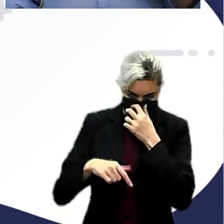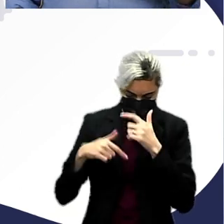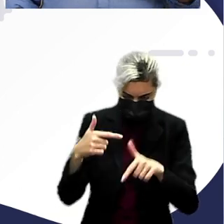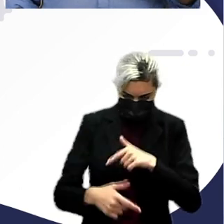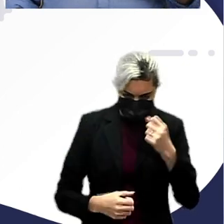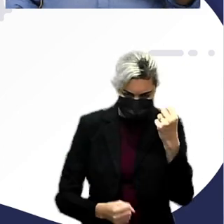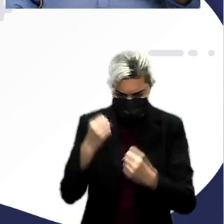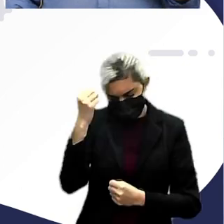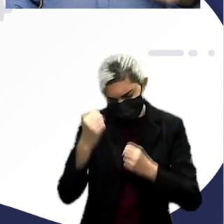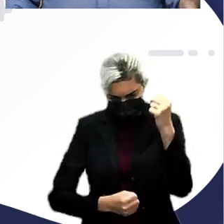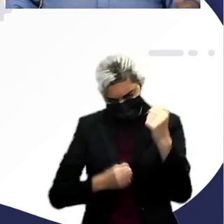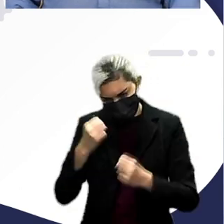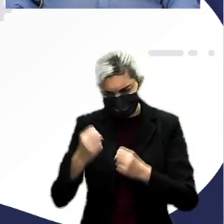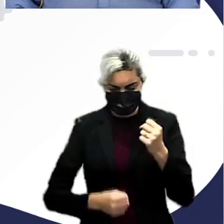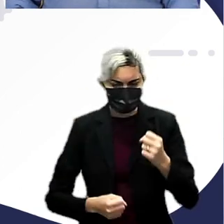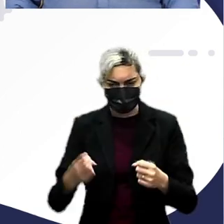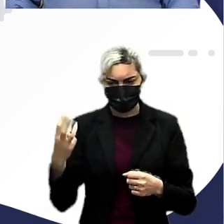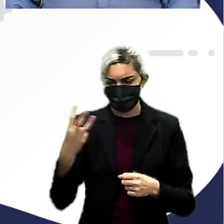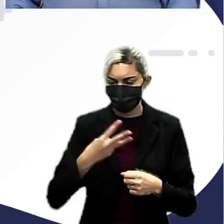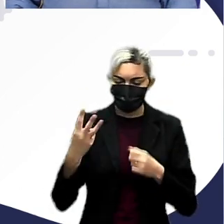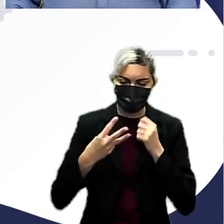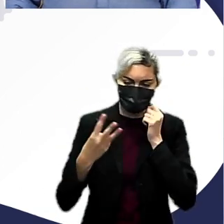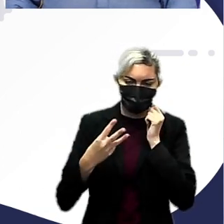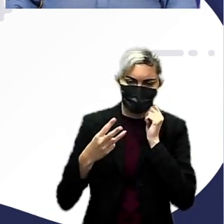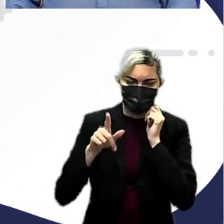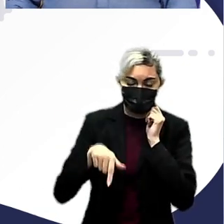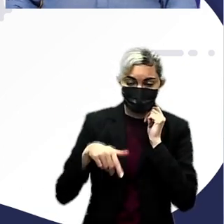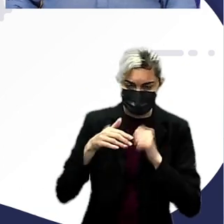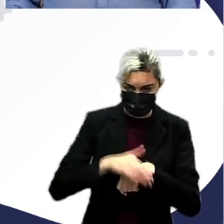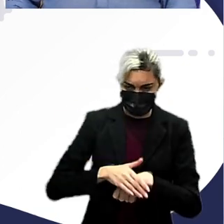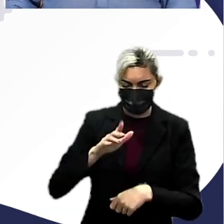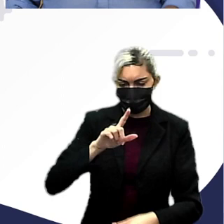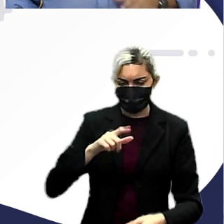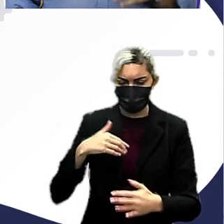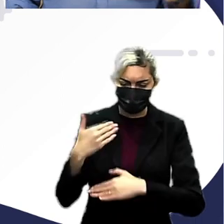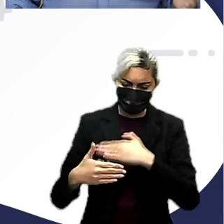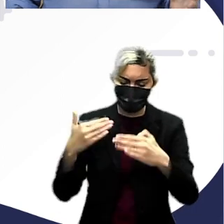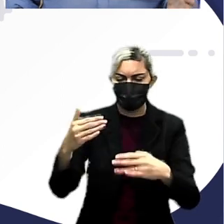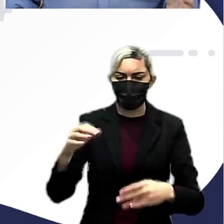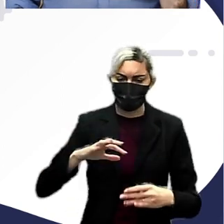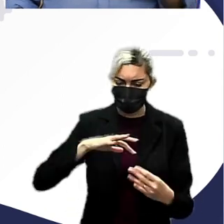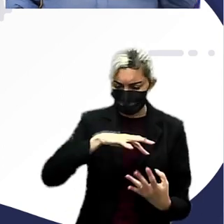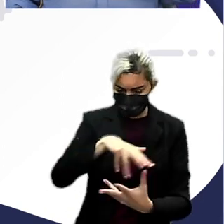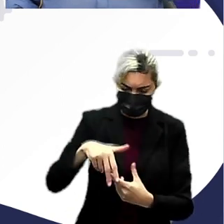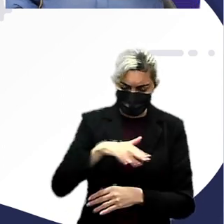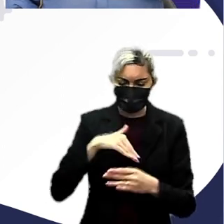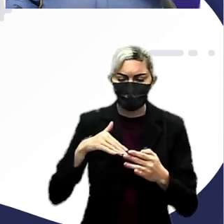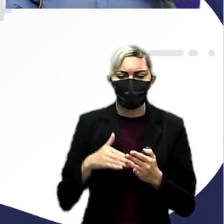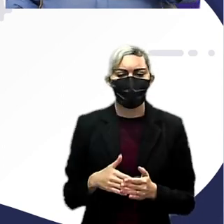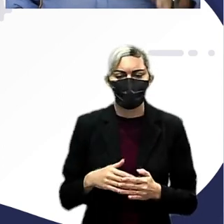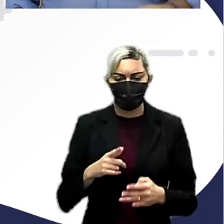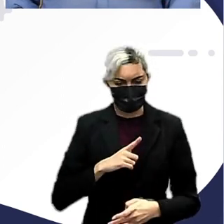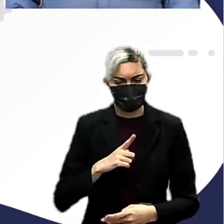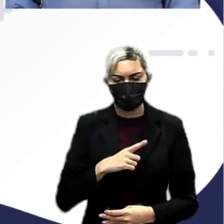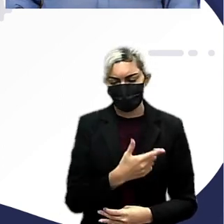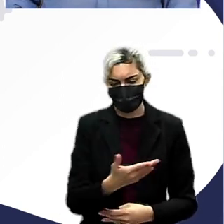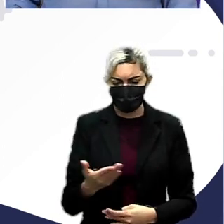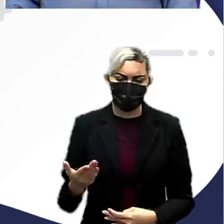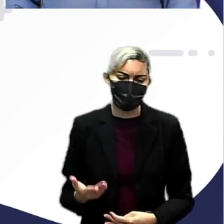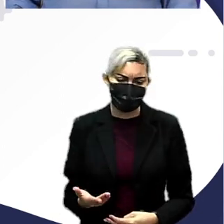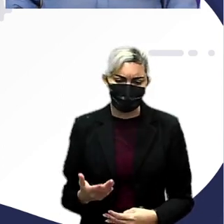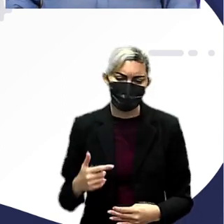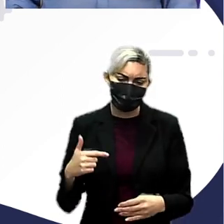mas o setor terciário é o que mais se desenvolve no mundo todo. Então, ter o